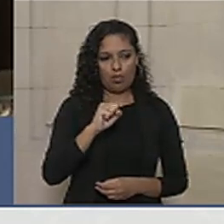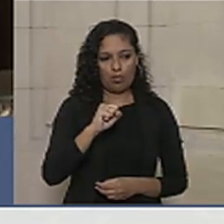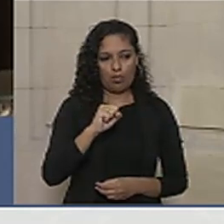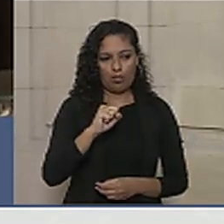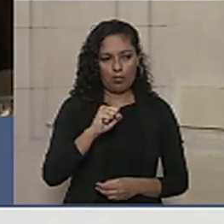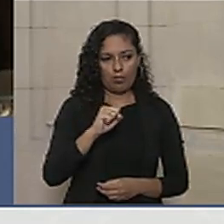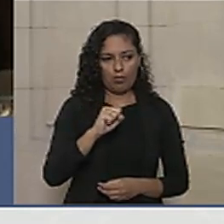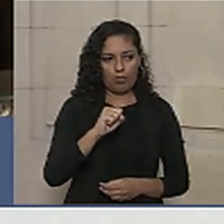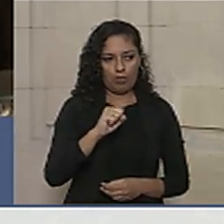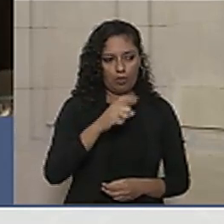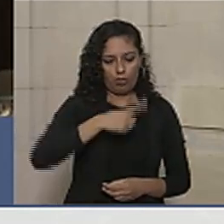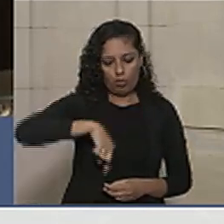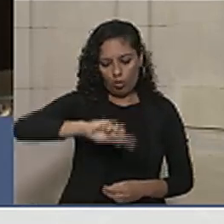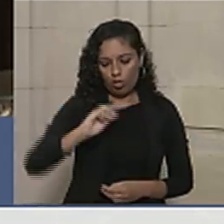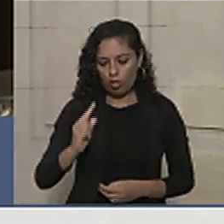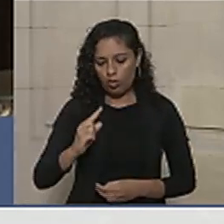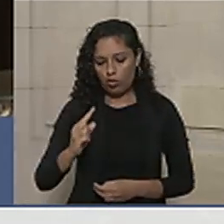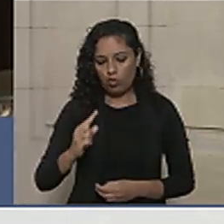sermos